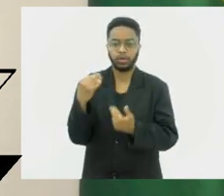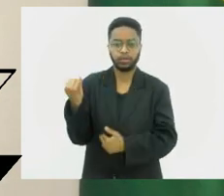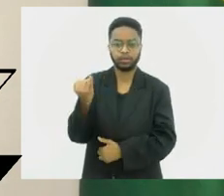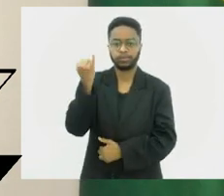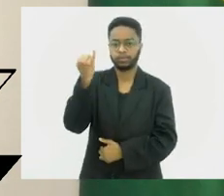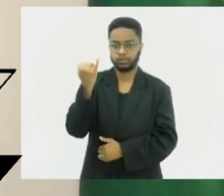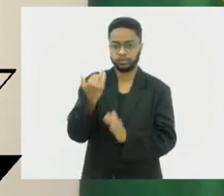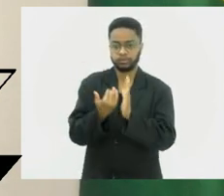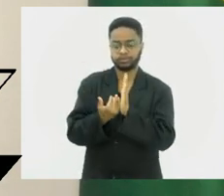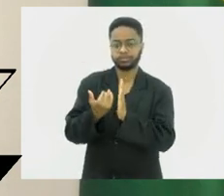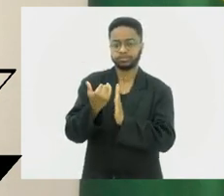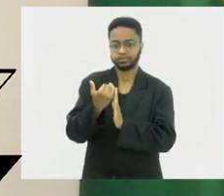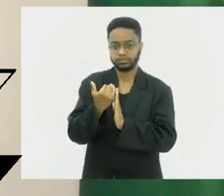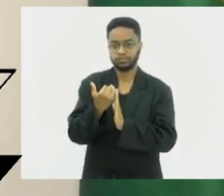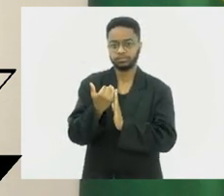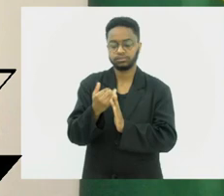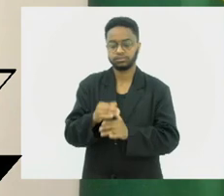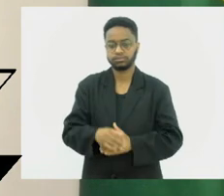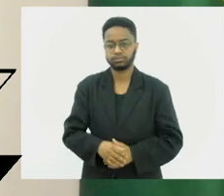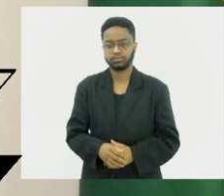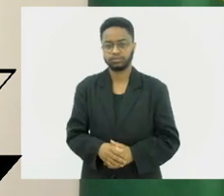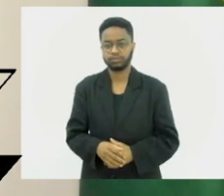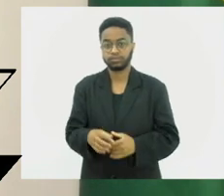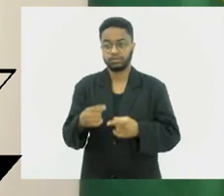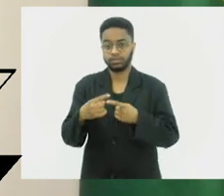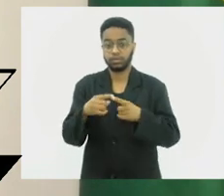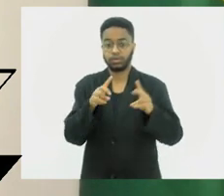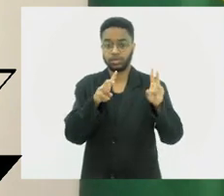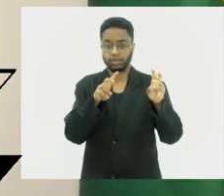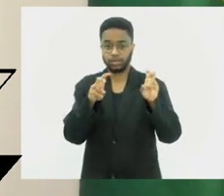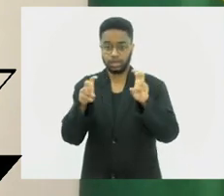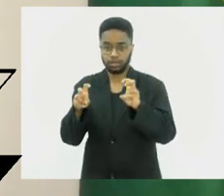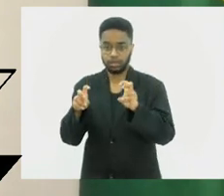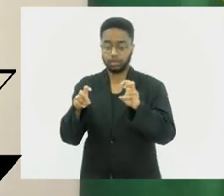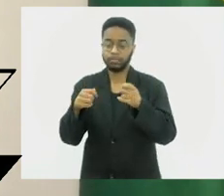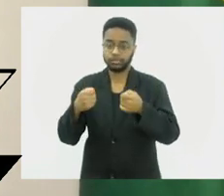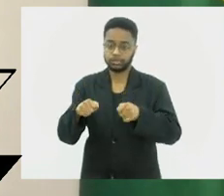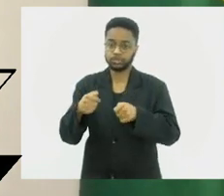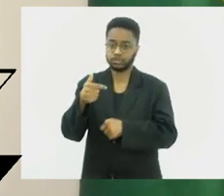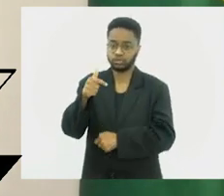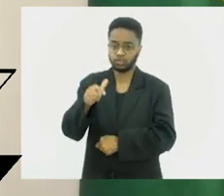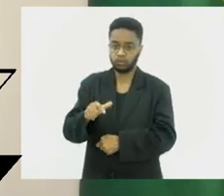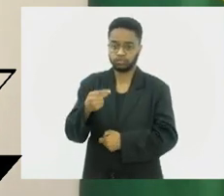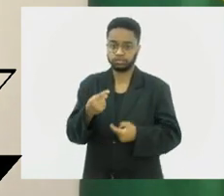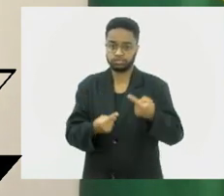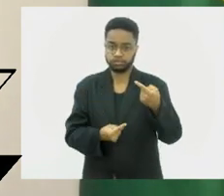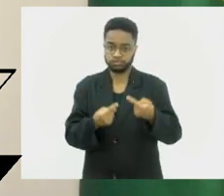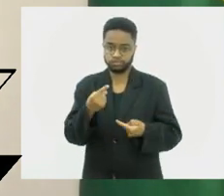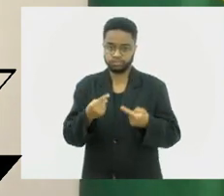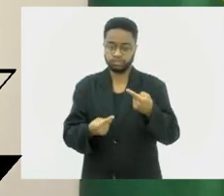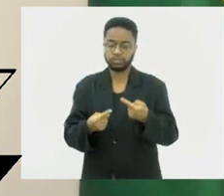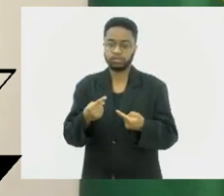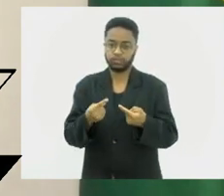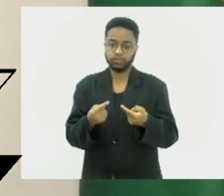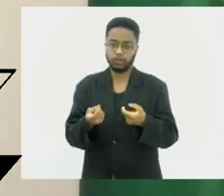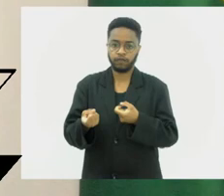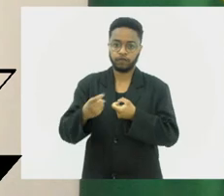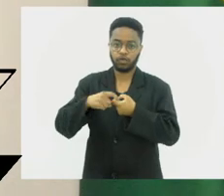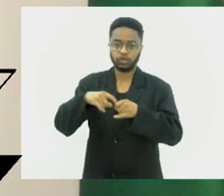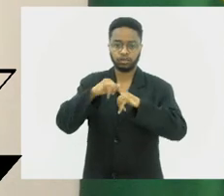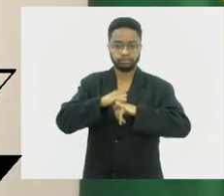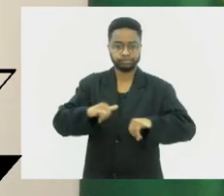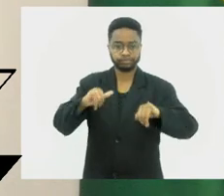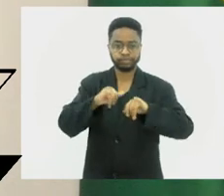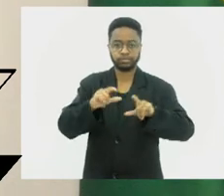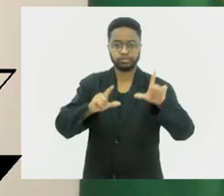importantíssima nesse momento que esse assunto volta novamente com toda a força aos noticiários. Então,